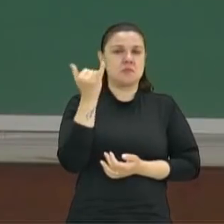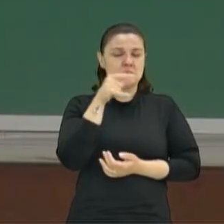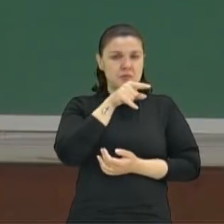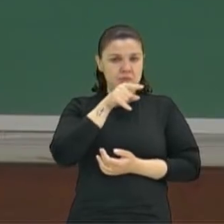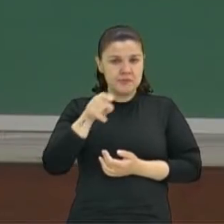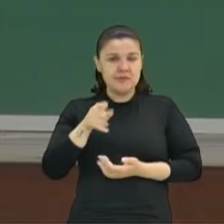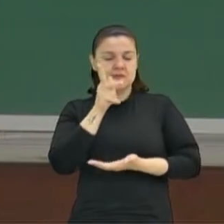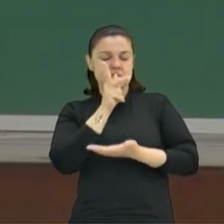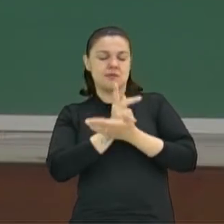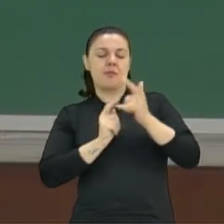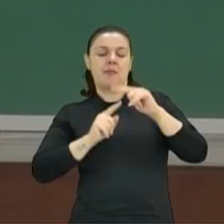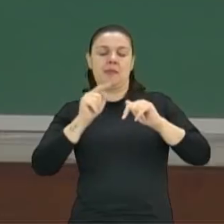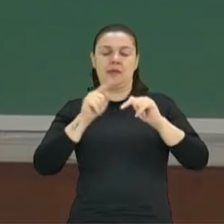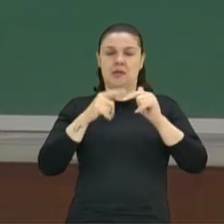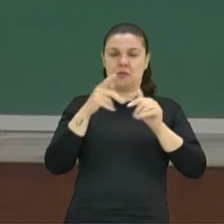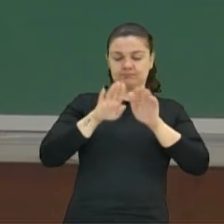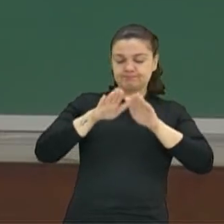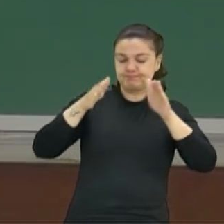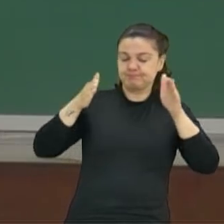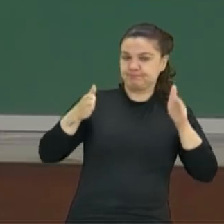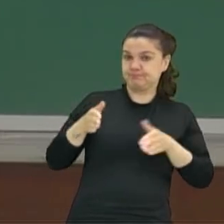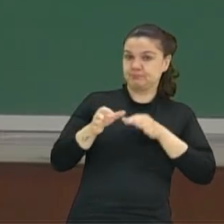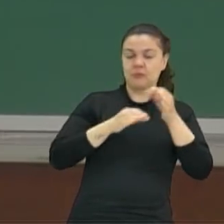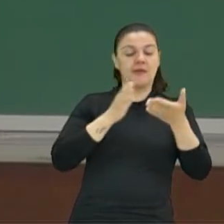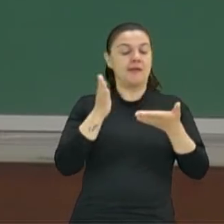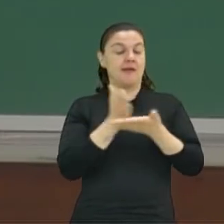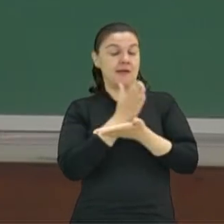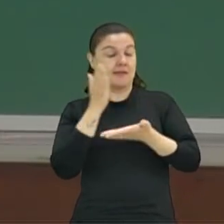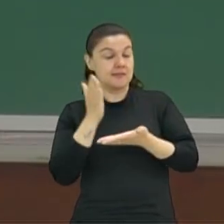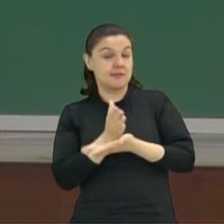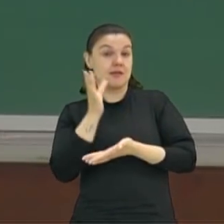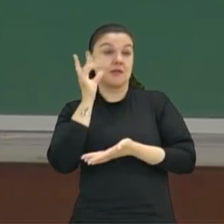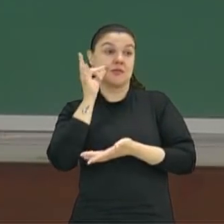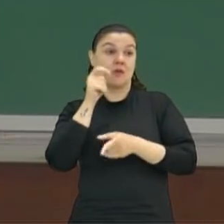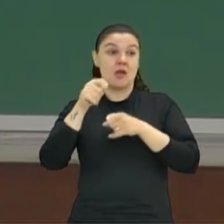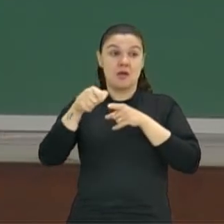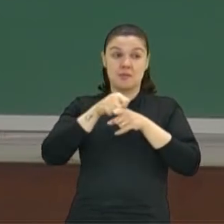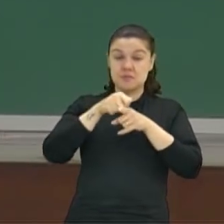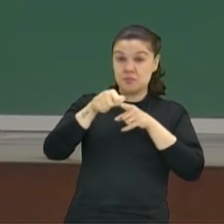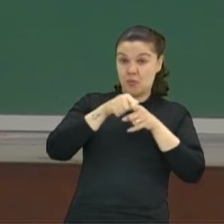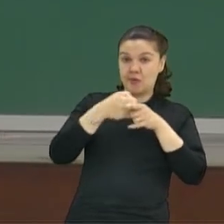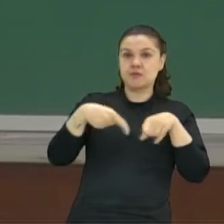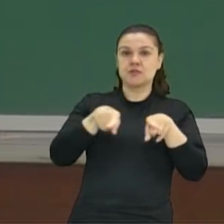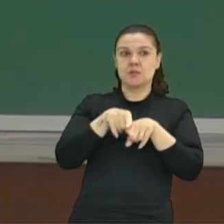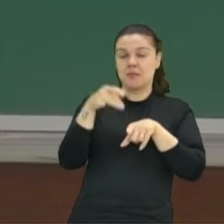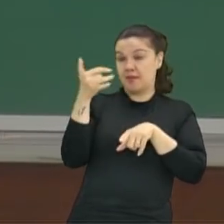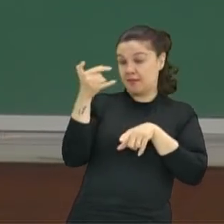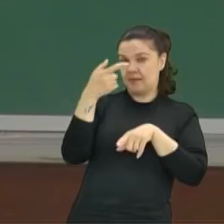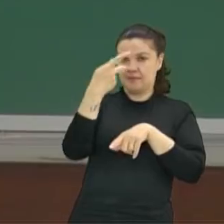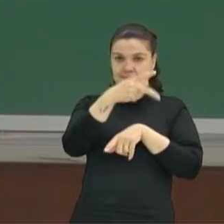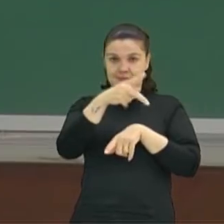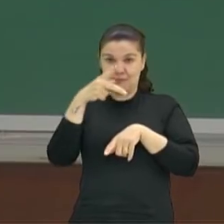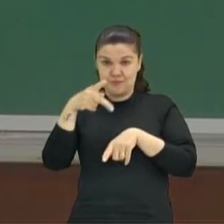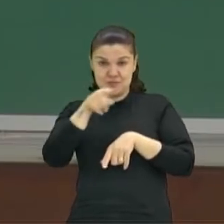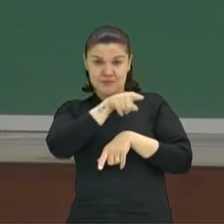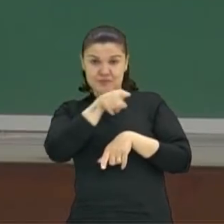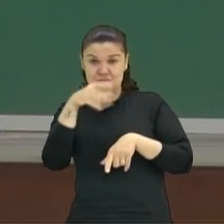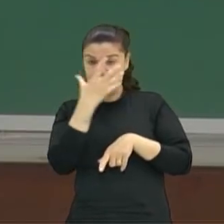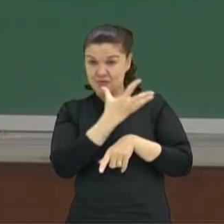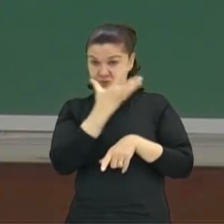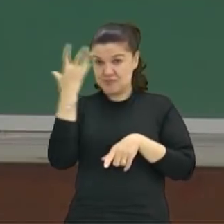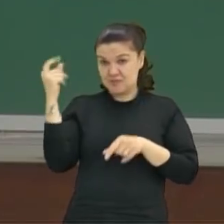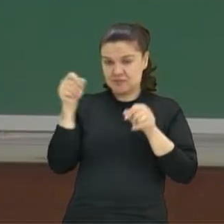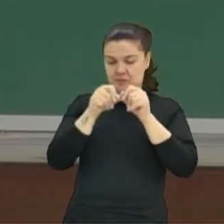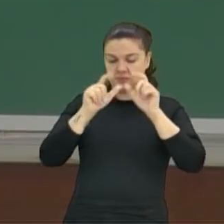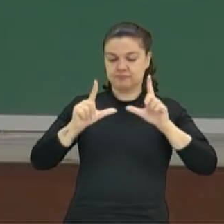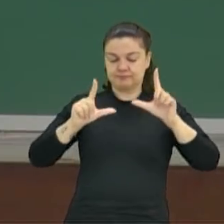vocês tenham o material de vocês organizados, caderno, lápis, borracha e a caneta de vocês. E não esqueçam de